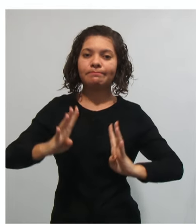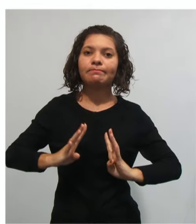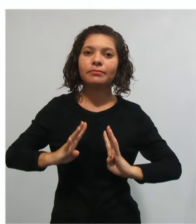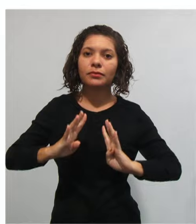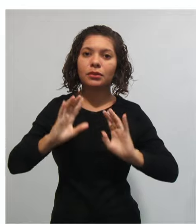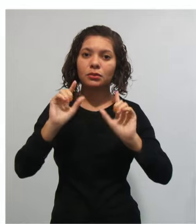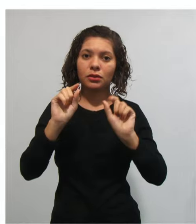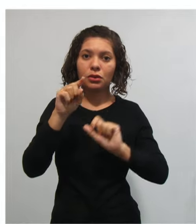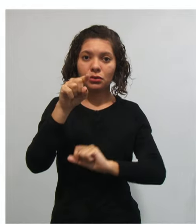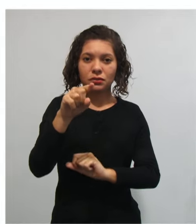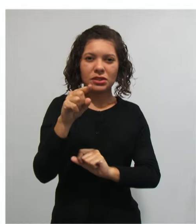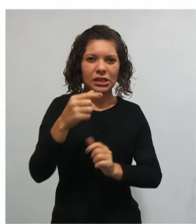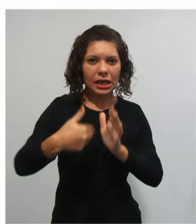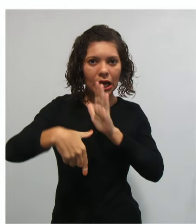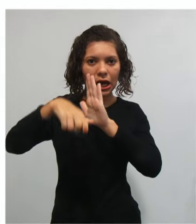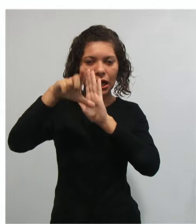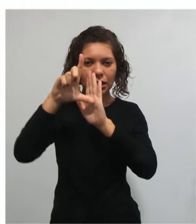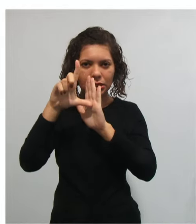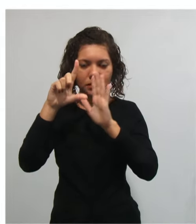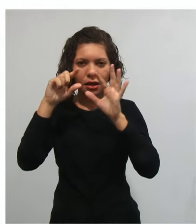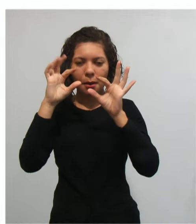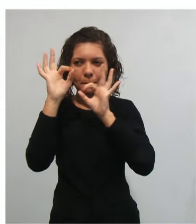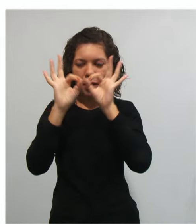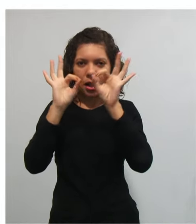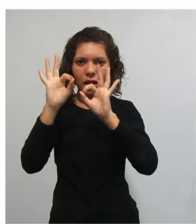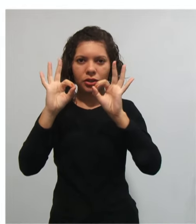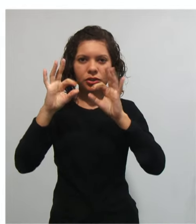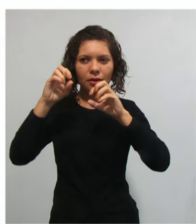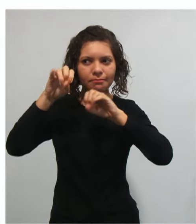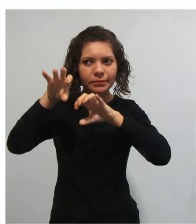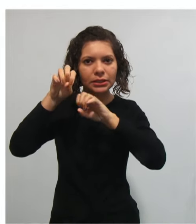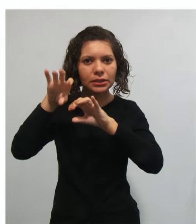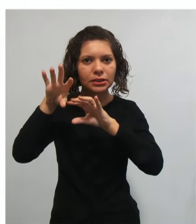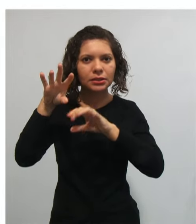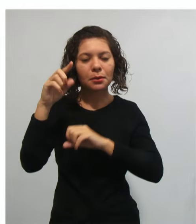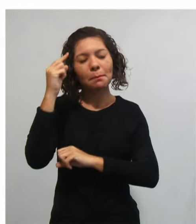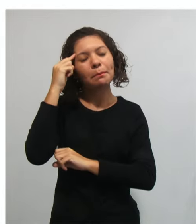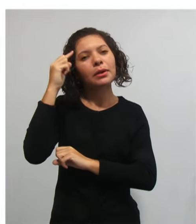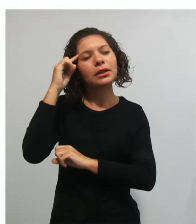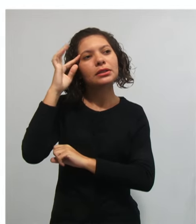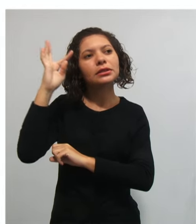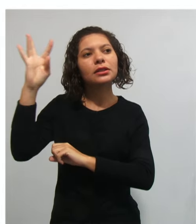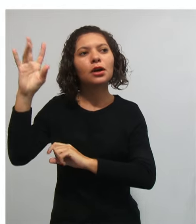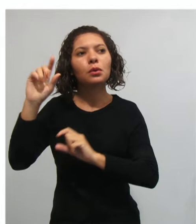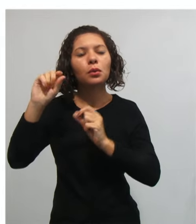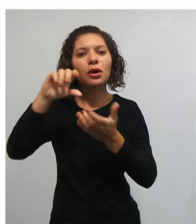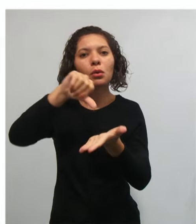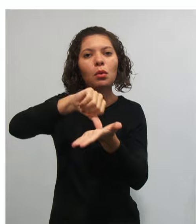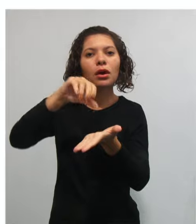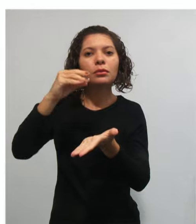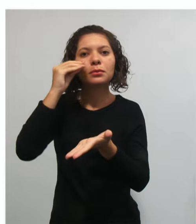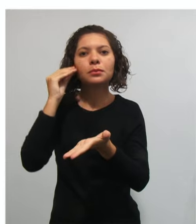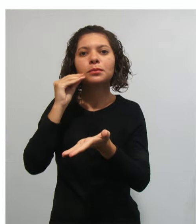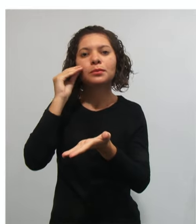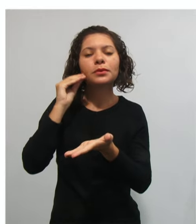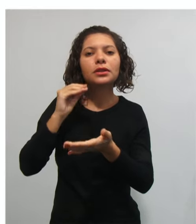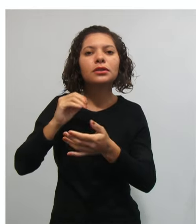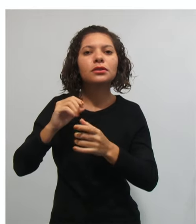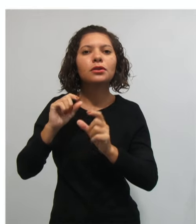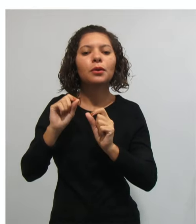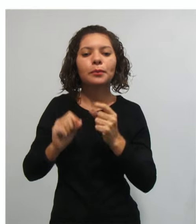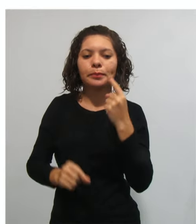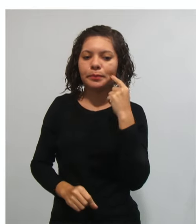atenção na hora que você for planejar sua aula para você pensar o seguinte neste campo de experiência por exemplo